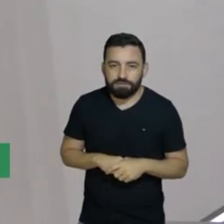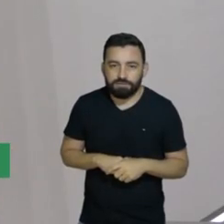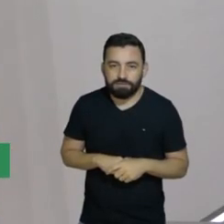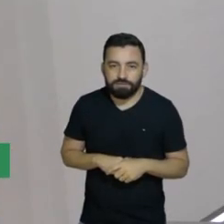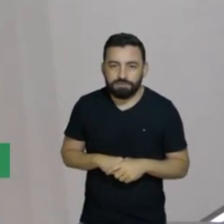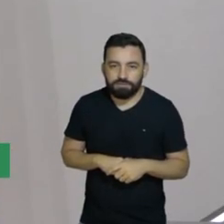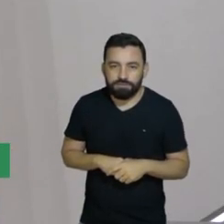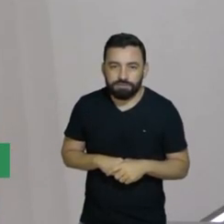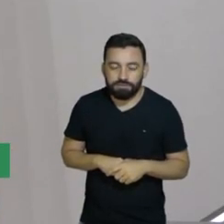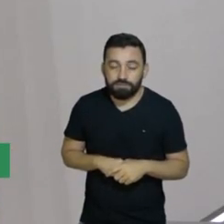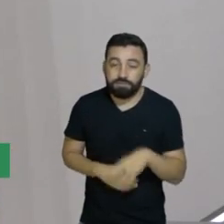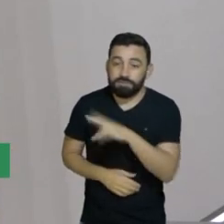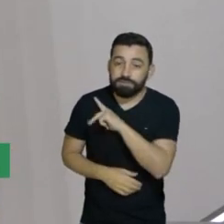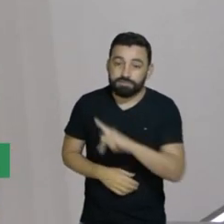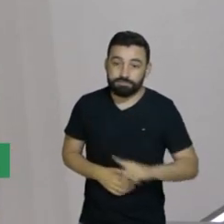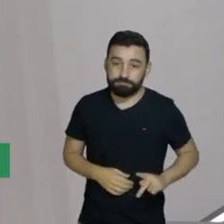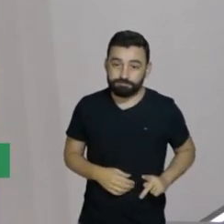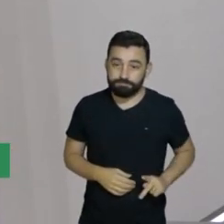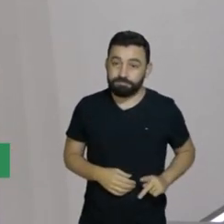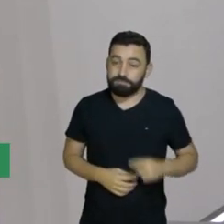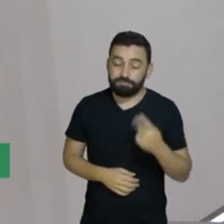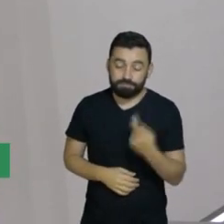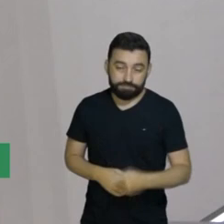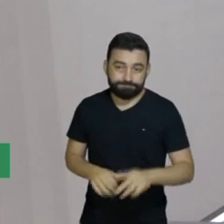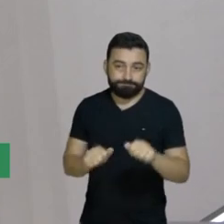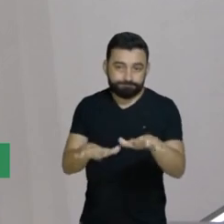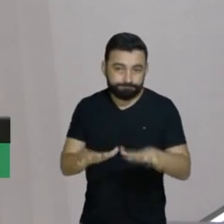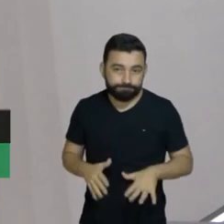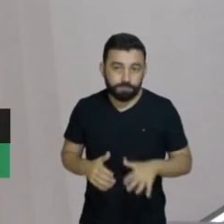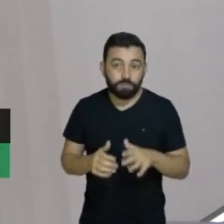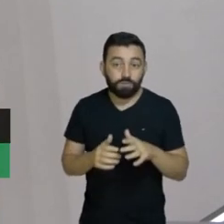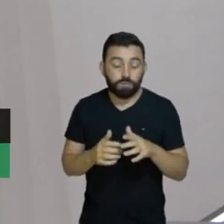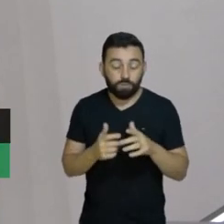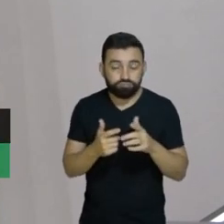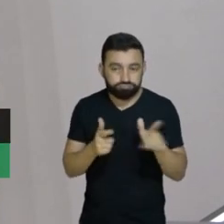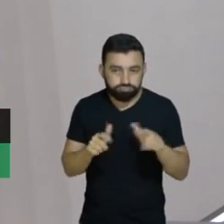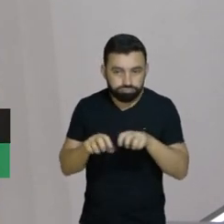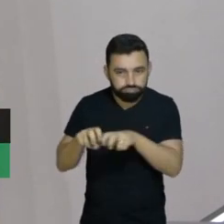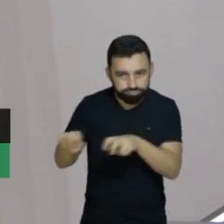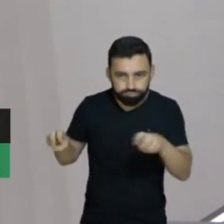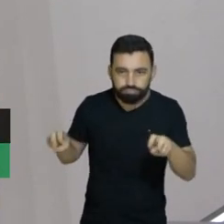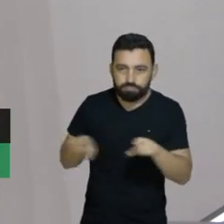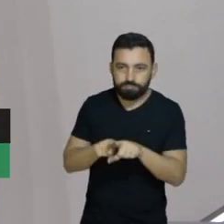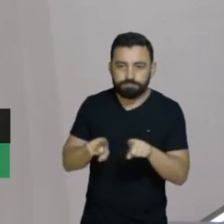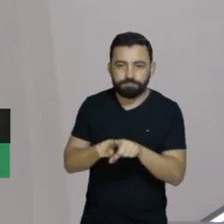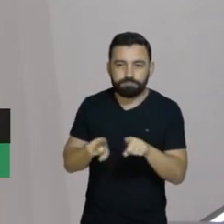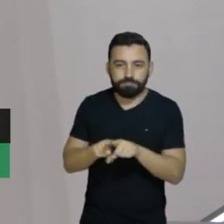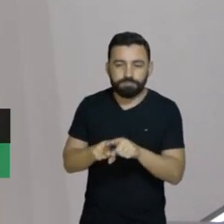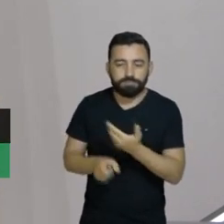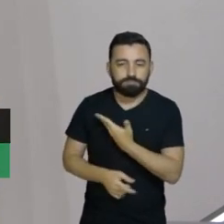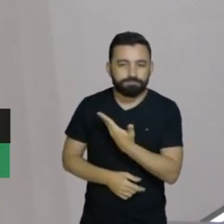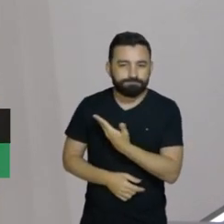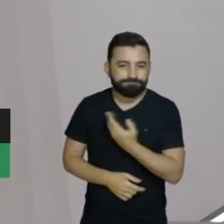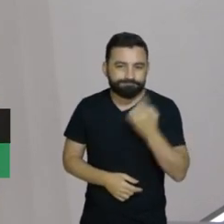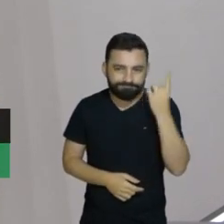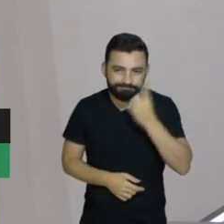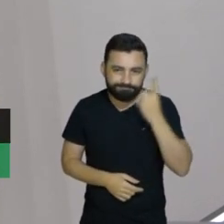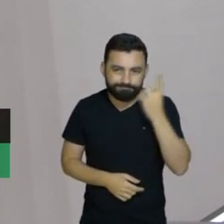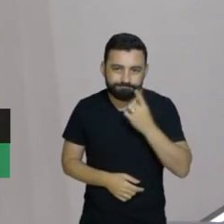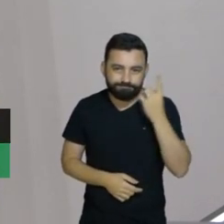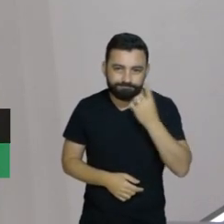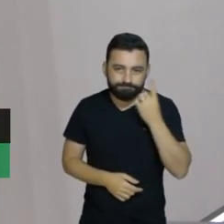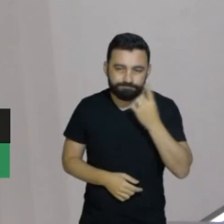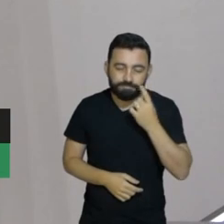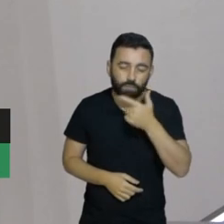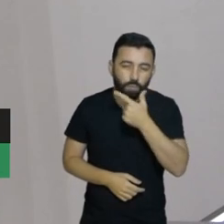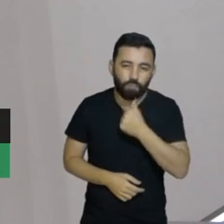Senhor presidente desta sessão, demais integrantes da mesa, caros colegas, deputados e deputadas